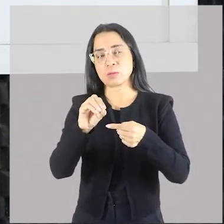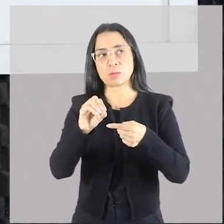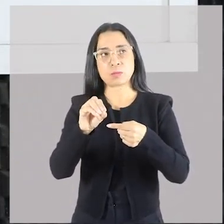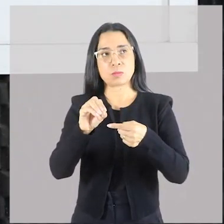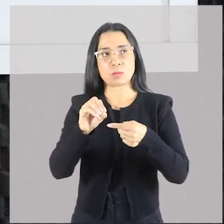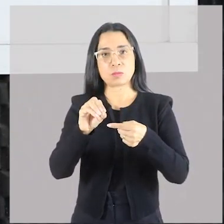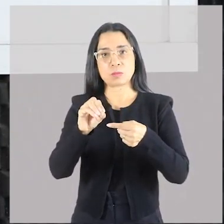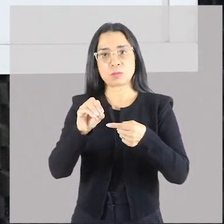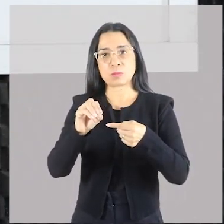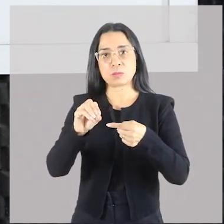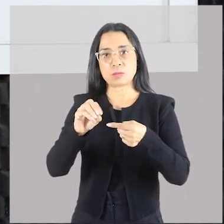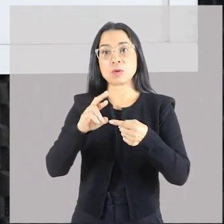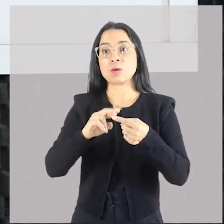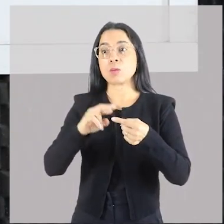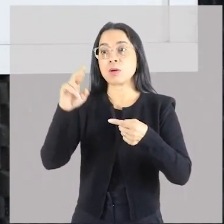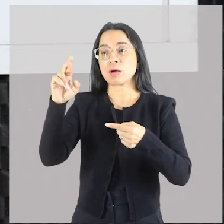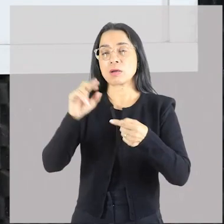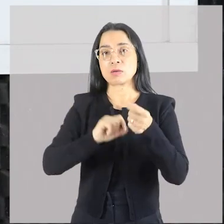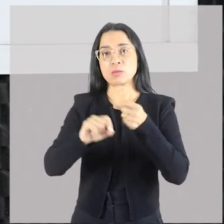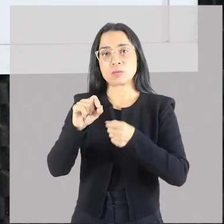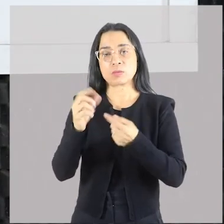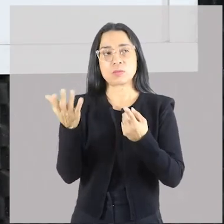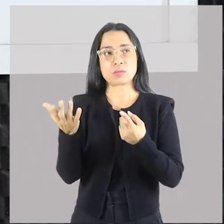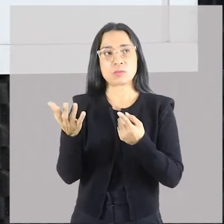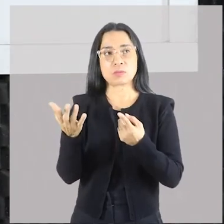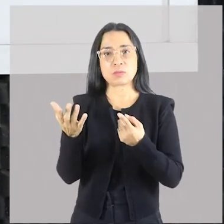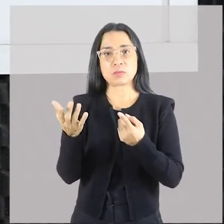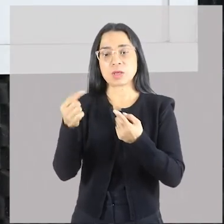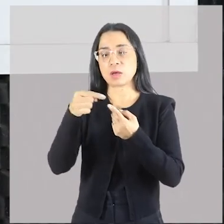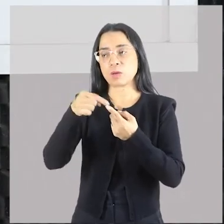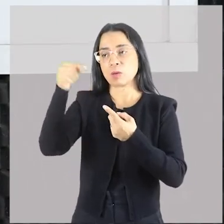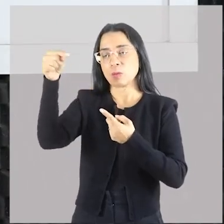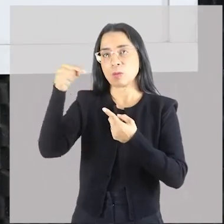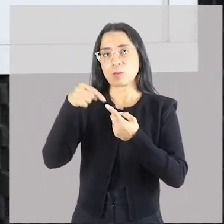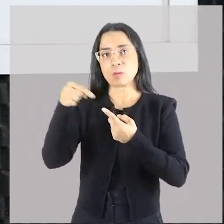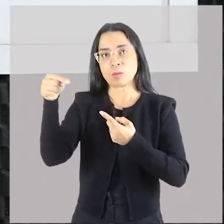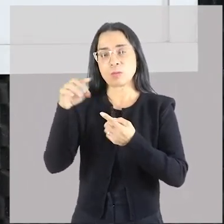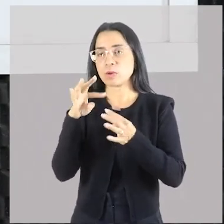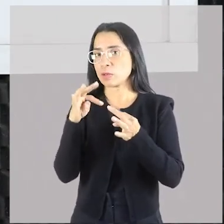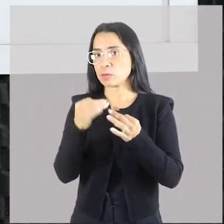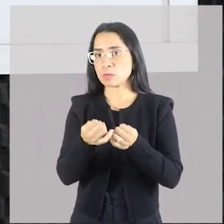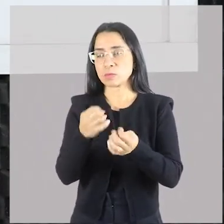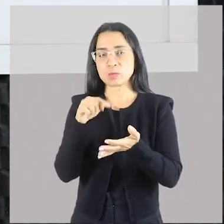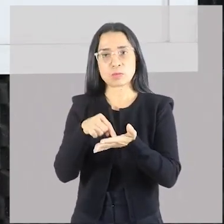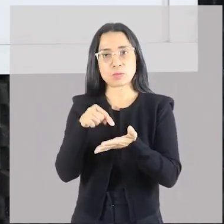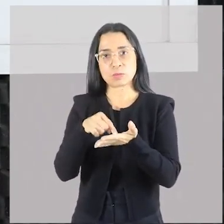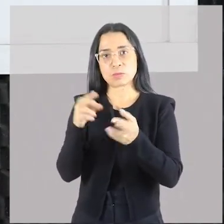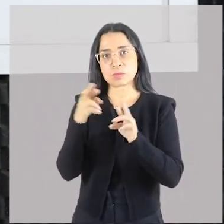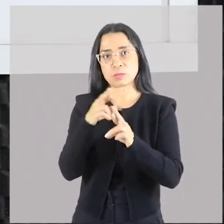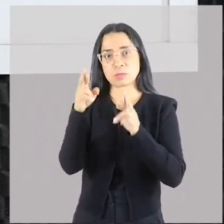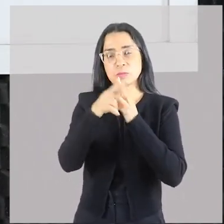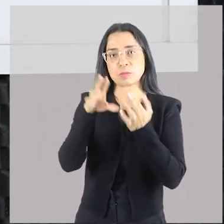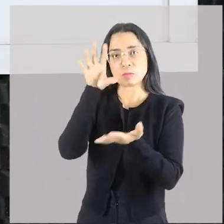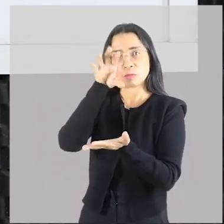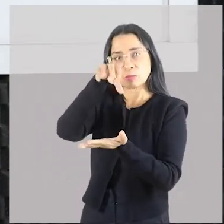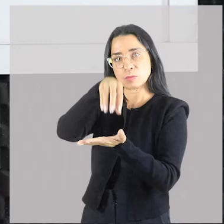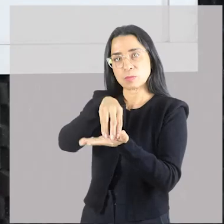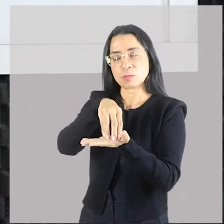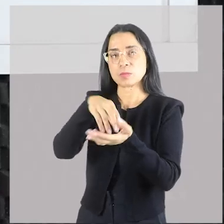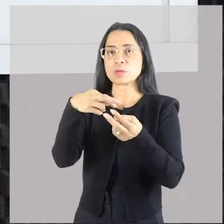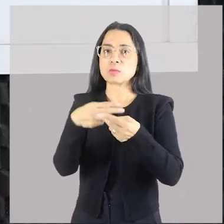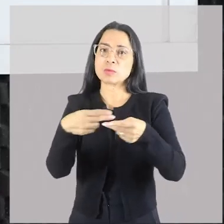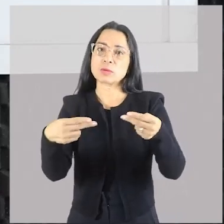essa distância que ela é comum a todos os pontos da circunferência em relação ao seu centro. Então esse aqui é um